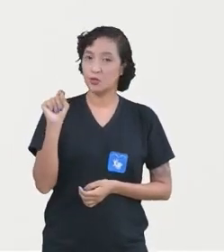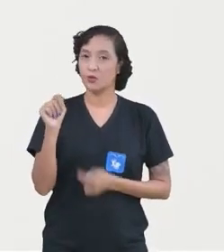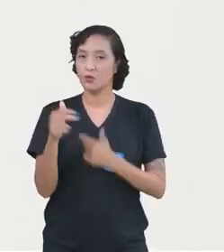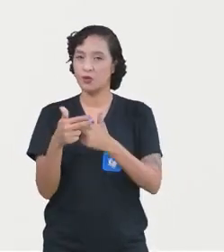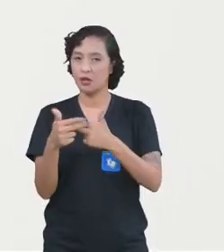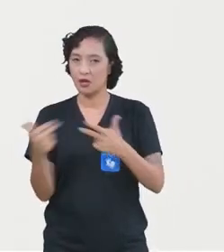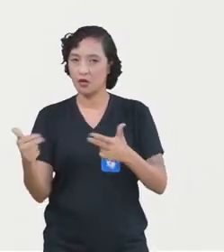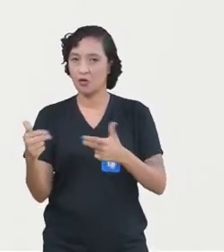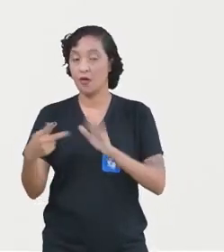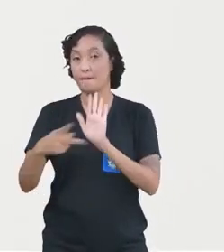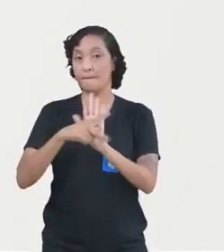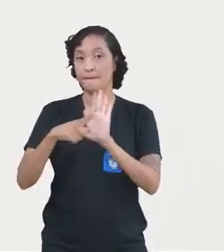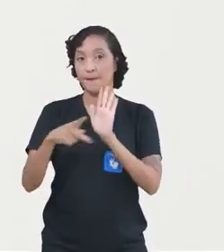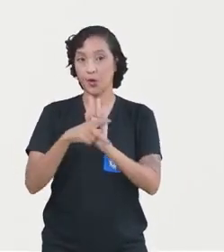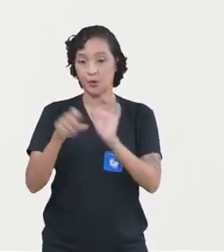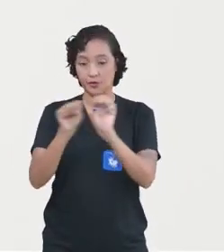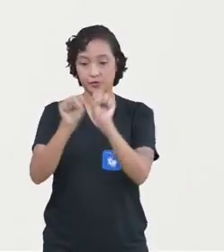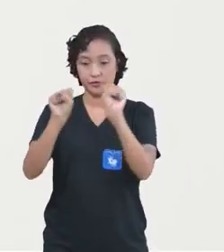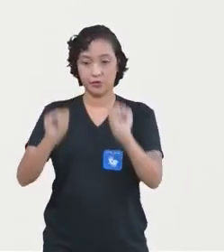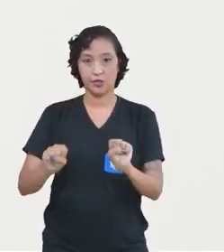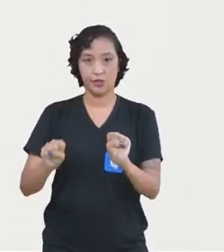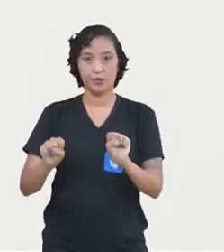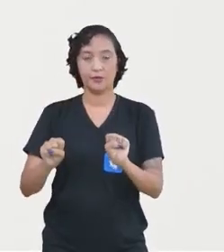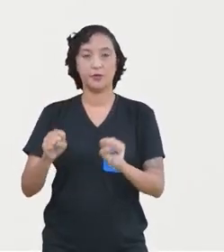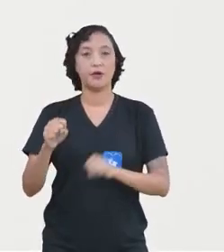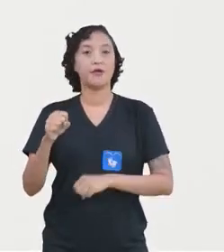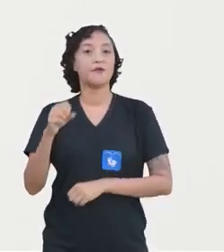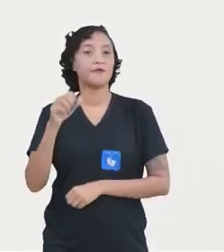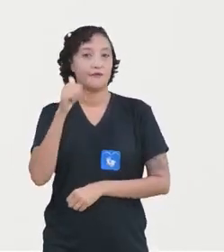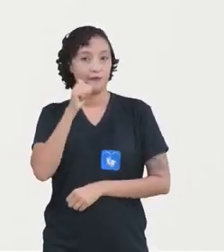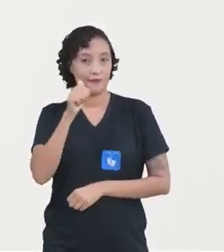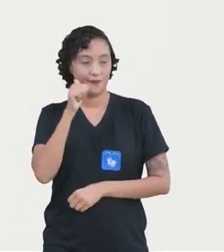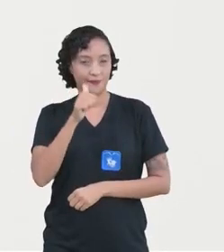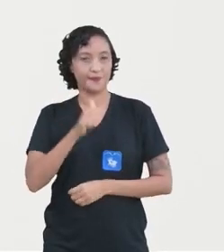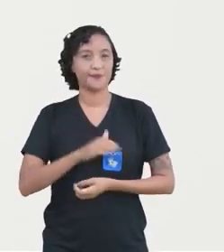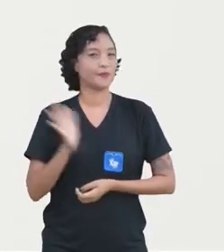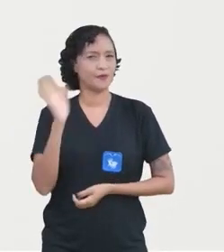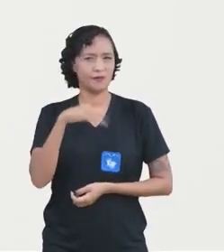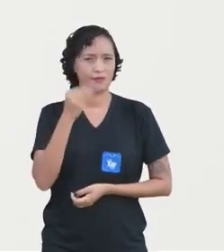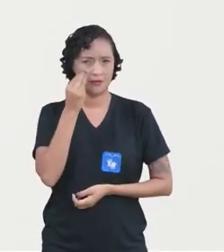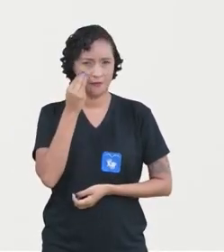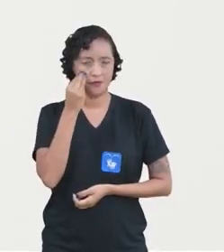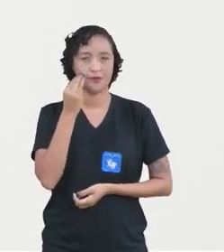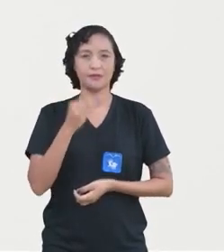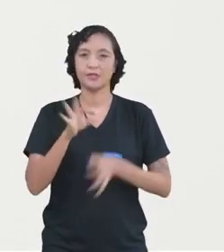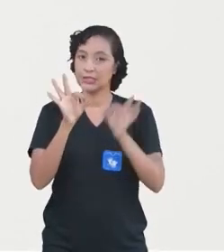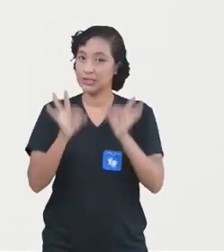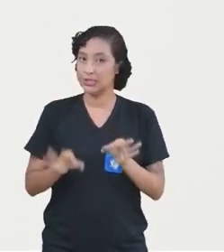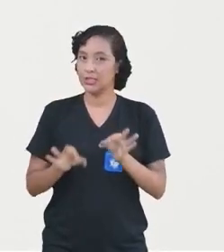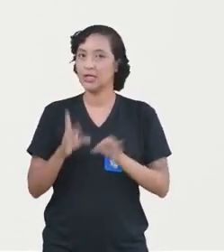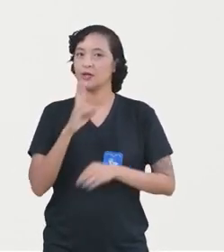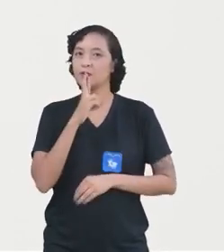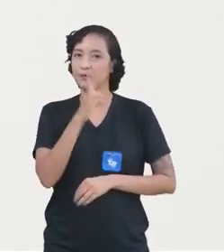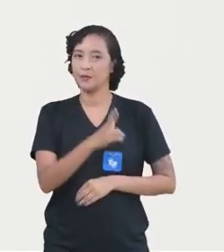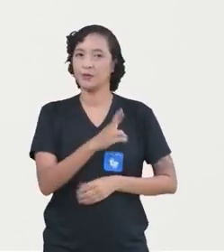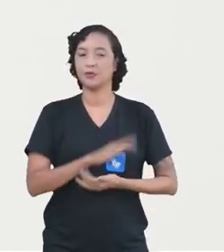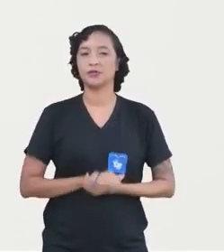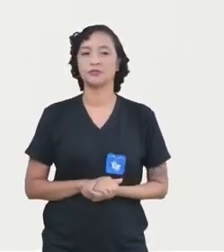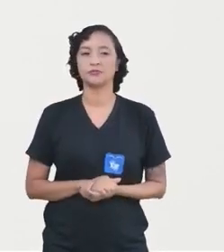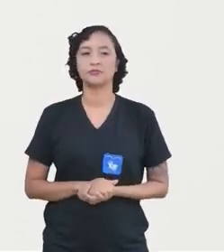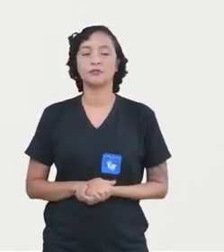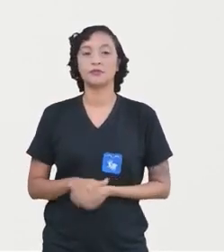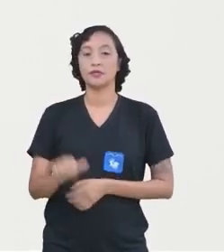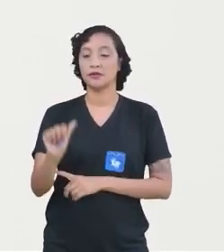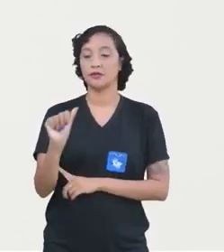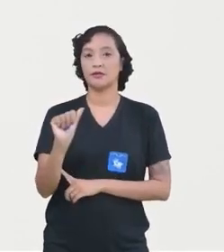reprodutor feminino, tudo bem? Então, vamos ver a questão correta? Primeira questão,